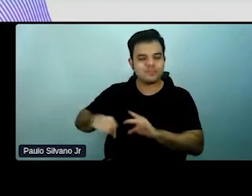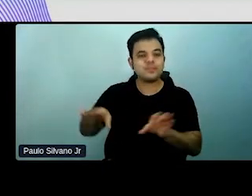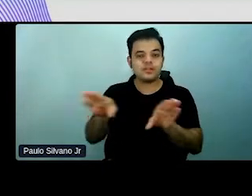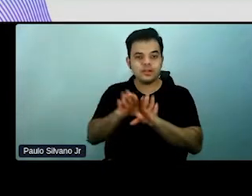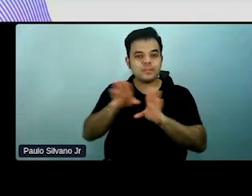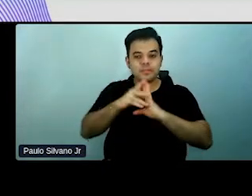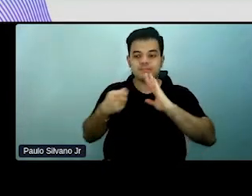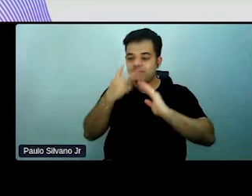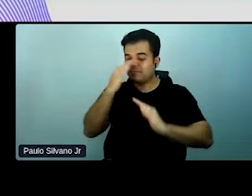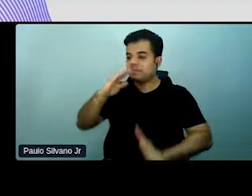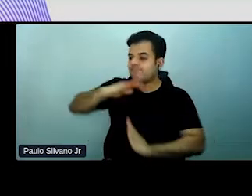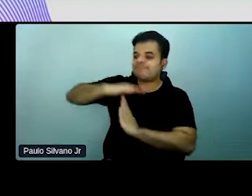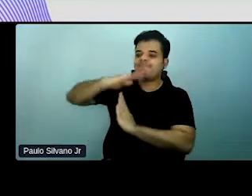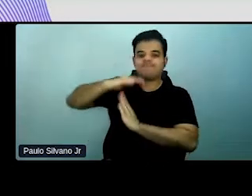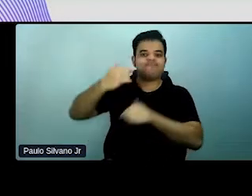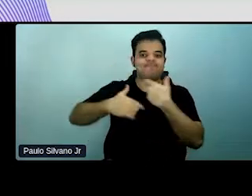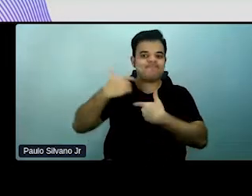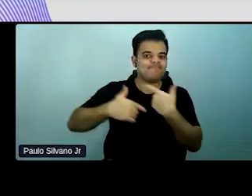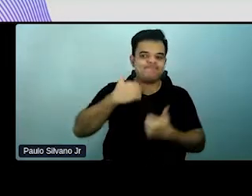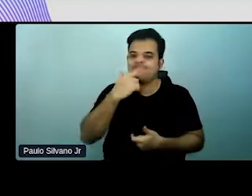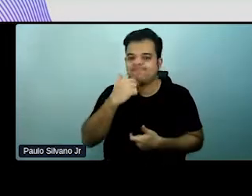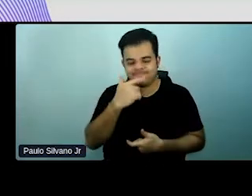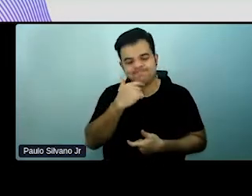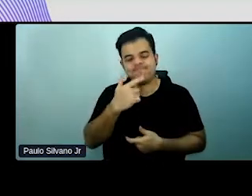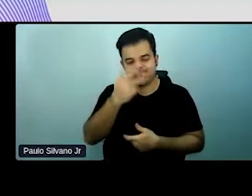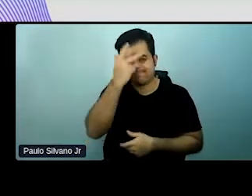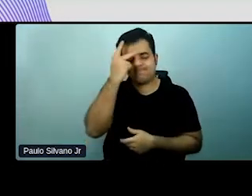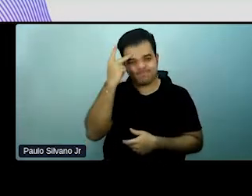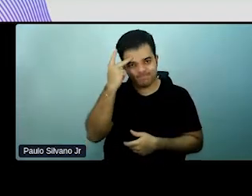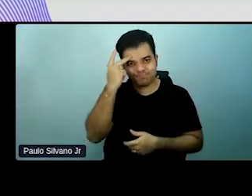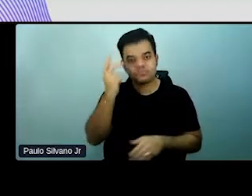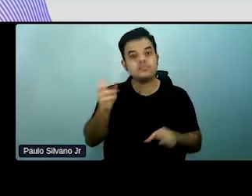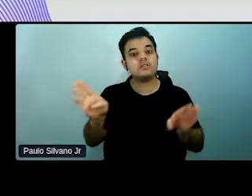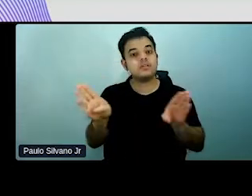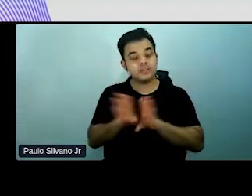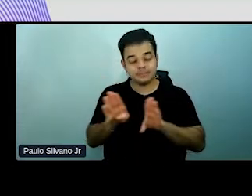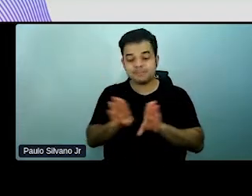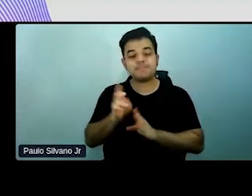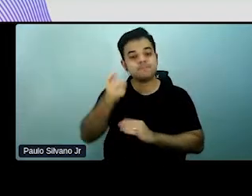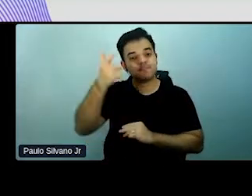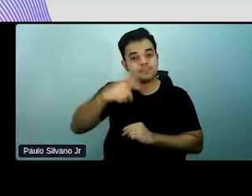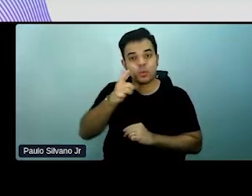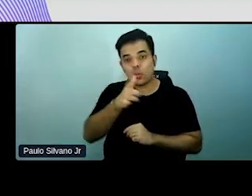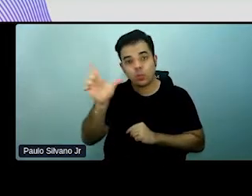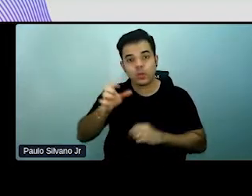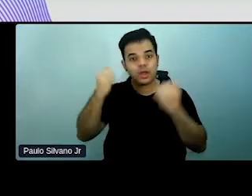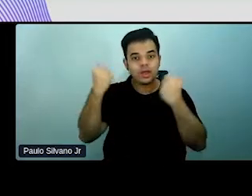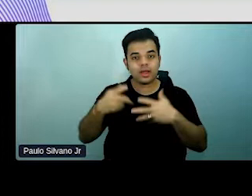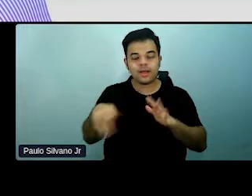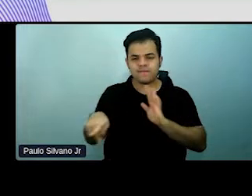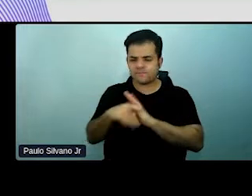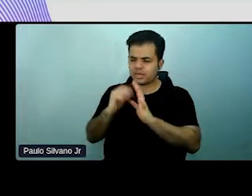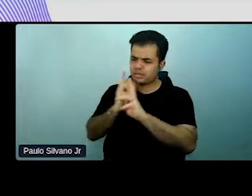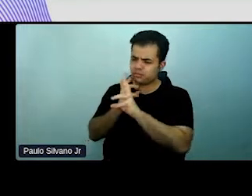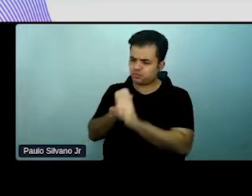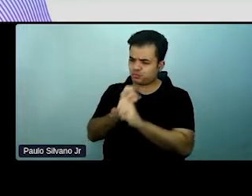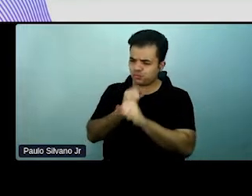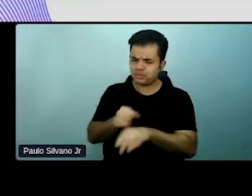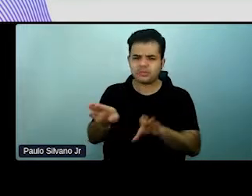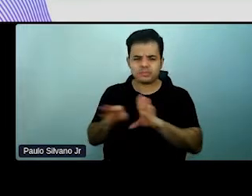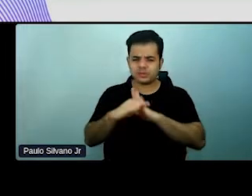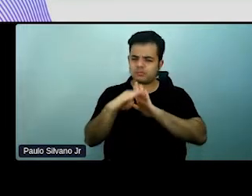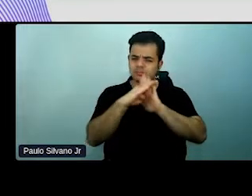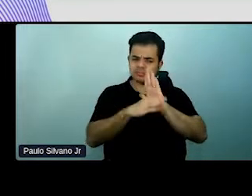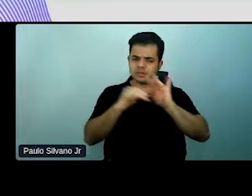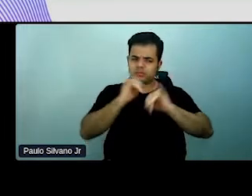um limitador das atuações que a pessoa pode ter. E a questão, enquanto as estatísticas, estudos e políticas